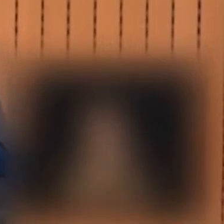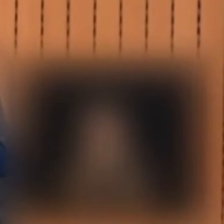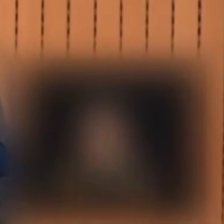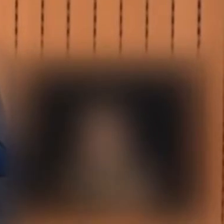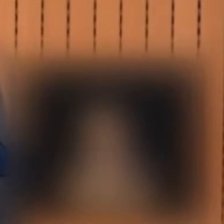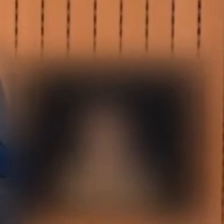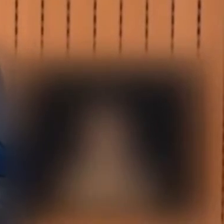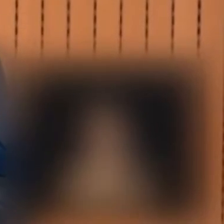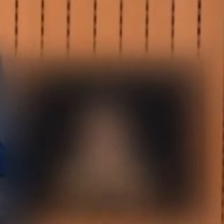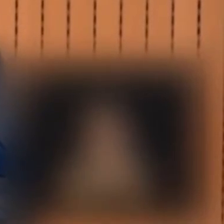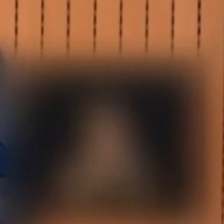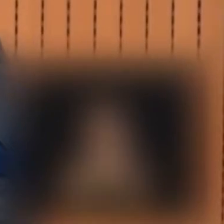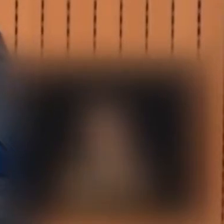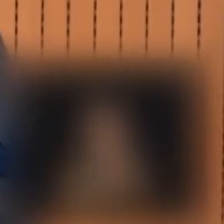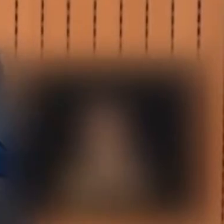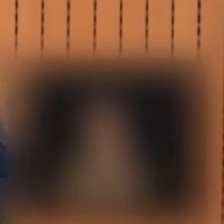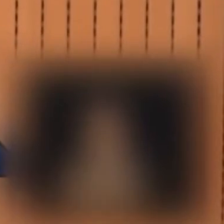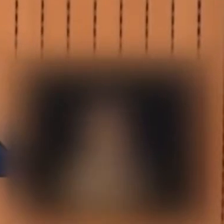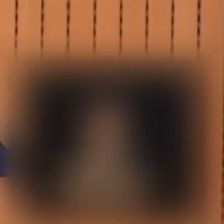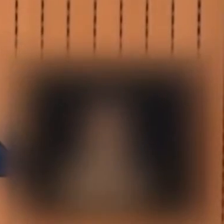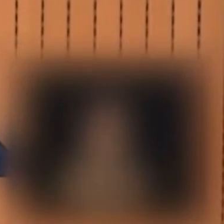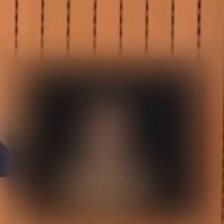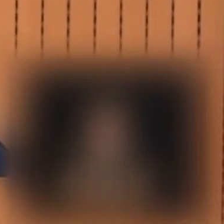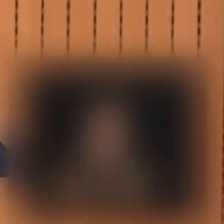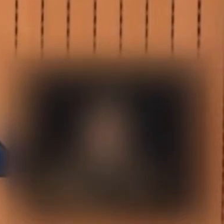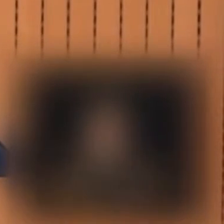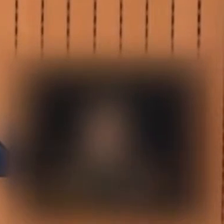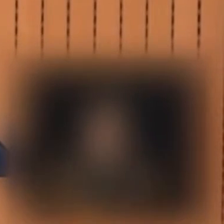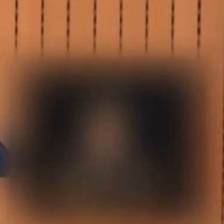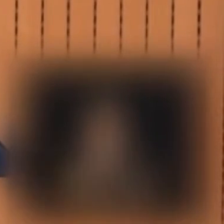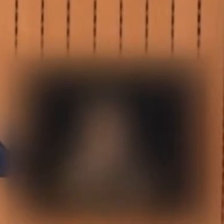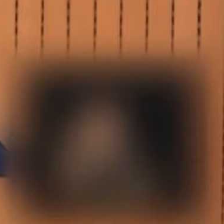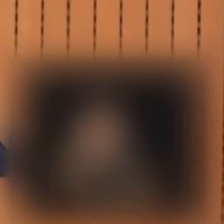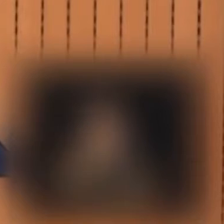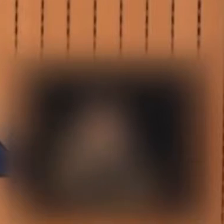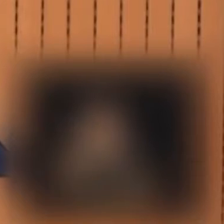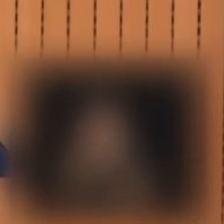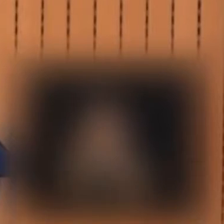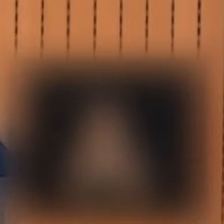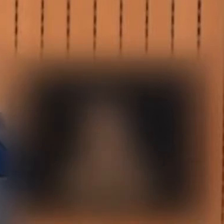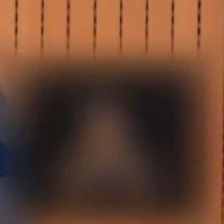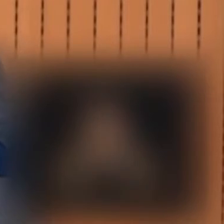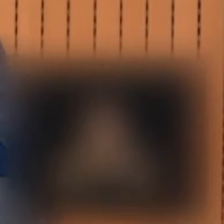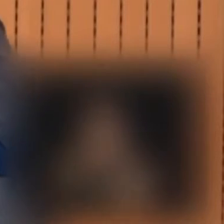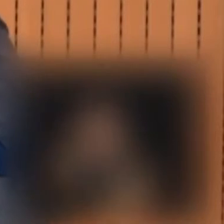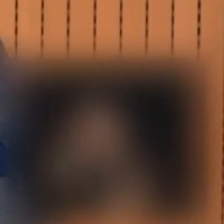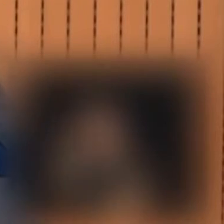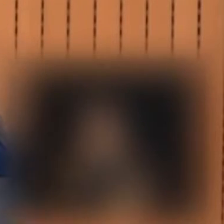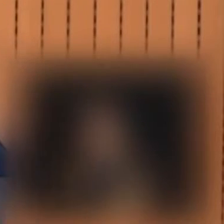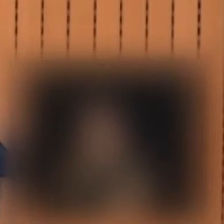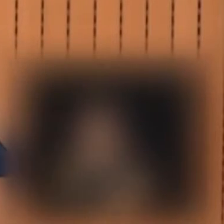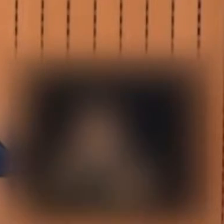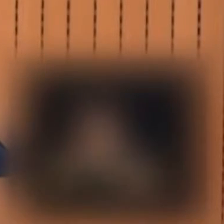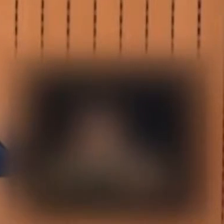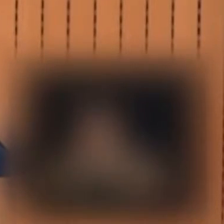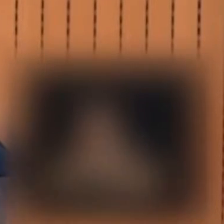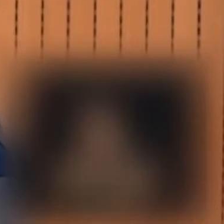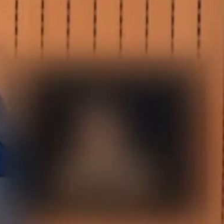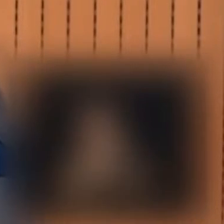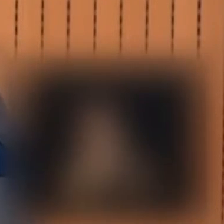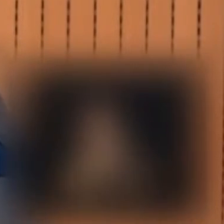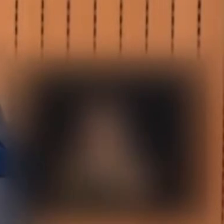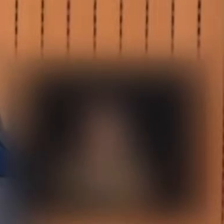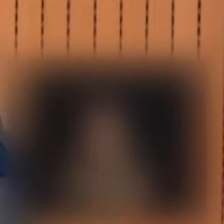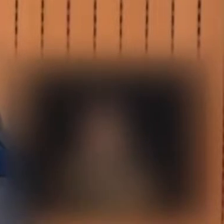que dedicam a vida a servir. Para quem não tem muito conhecimento do Exército Brasileiro, é essa força armada